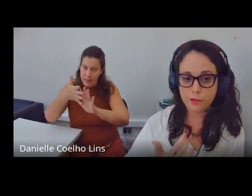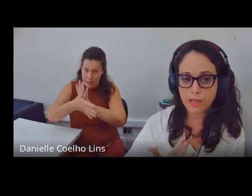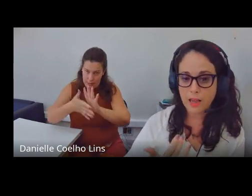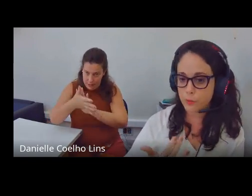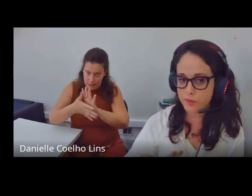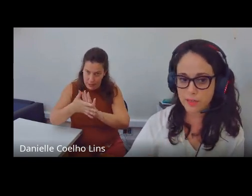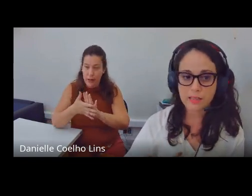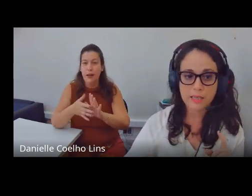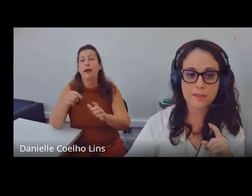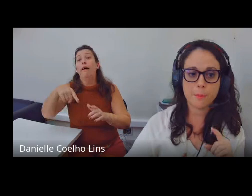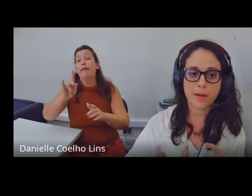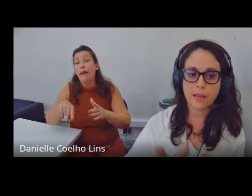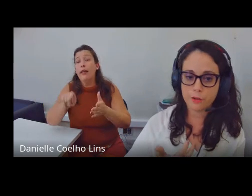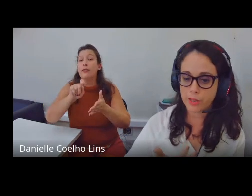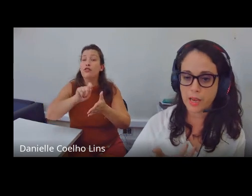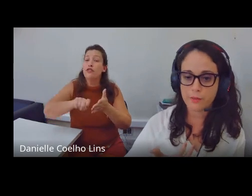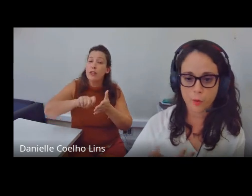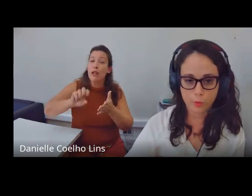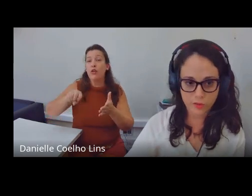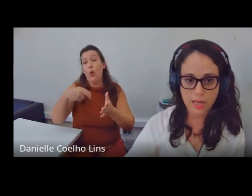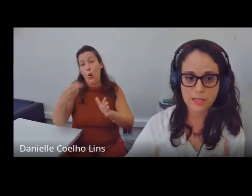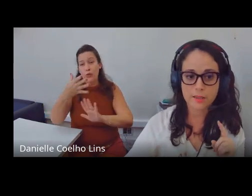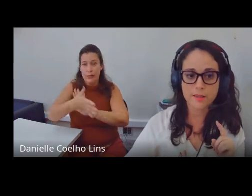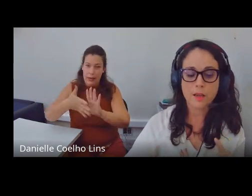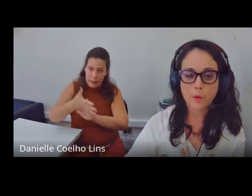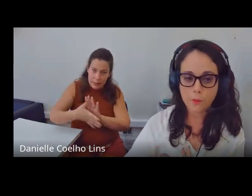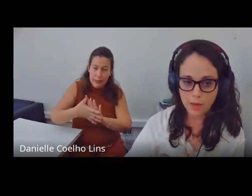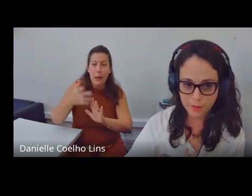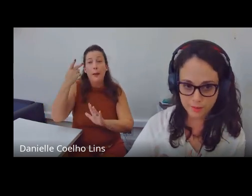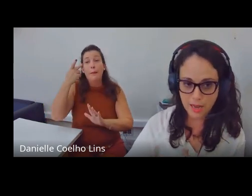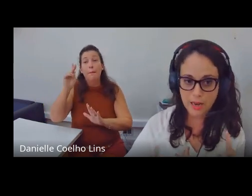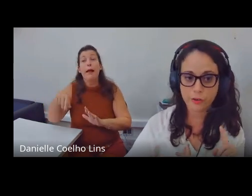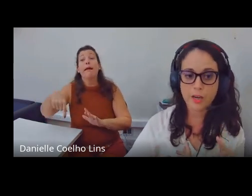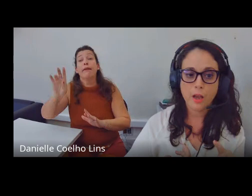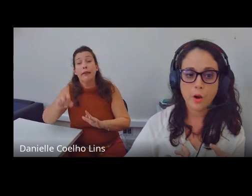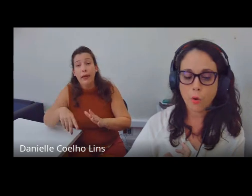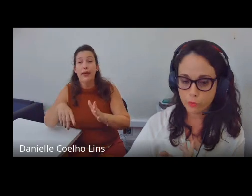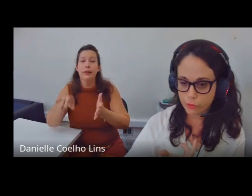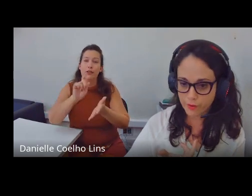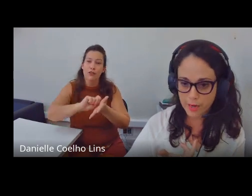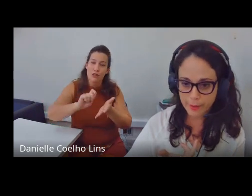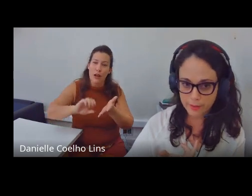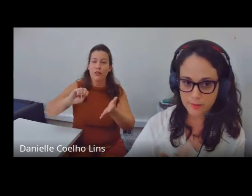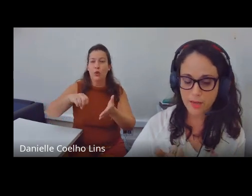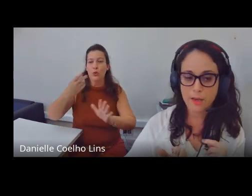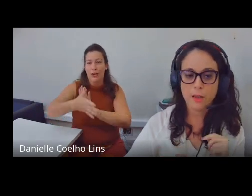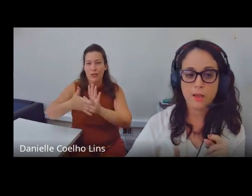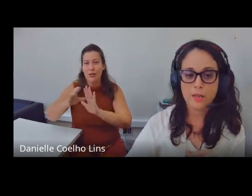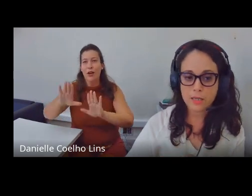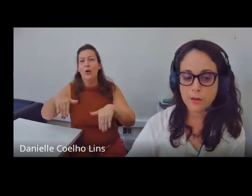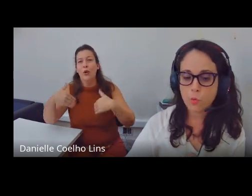Quem escreve ou sinaliza, para quem escreve ou sinaliza, qual é a mensagem, onde vai